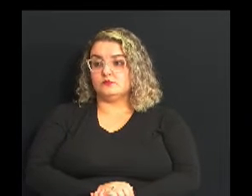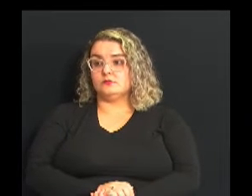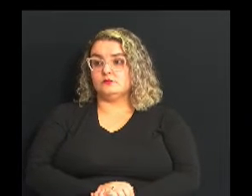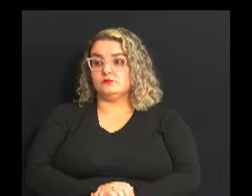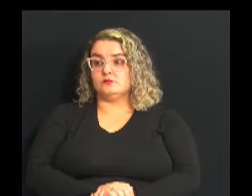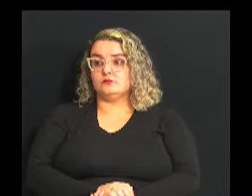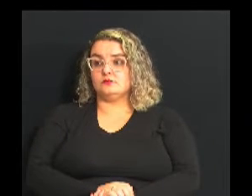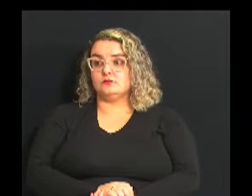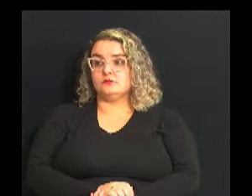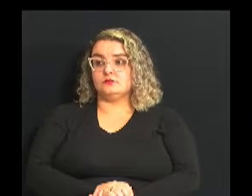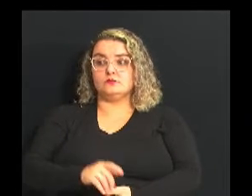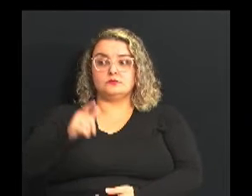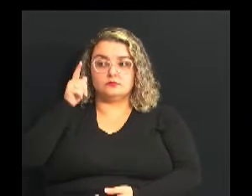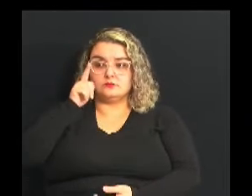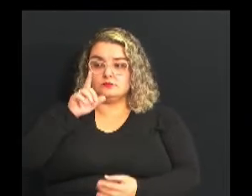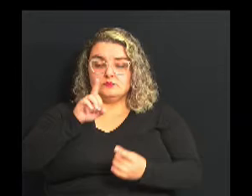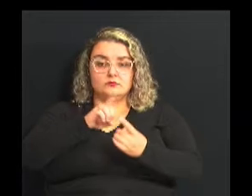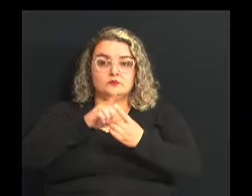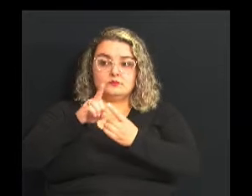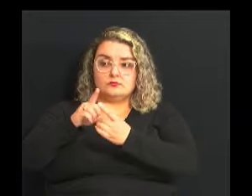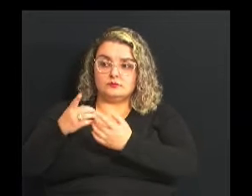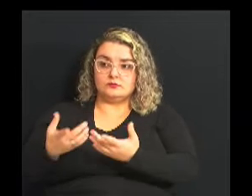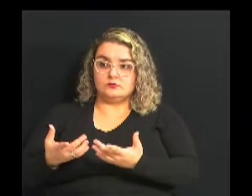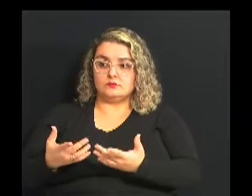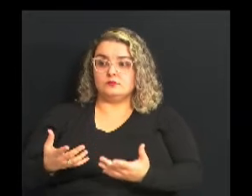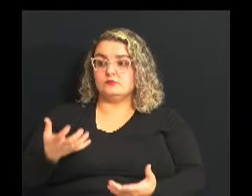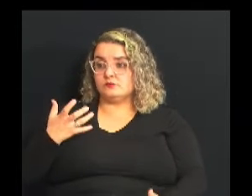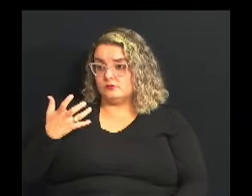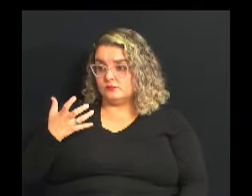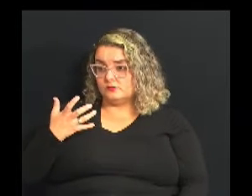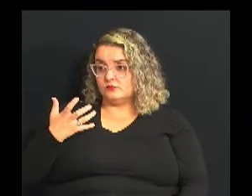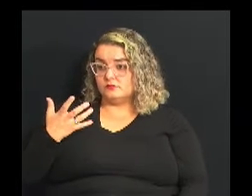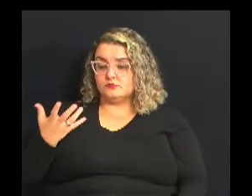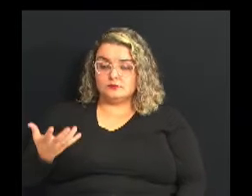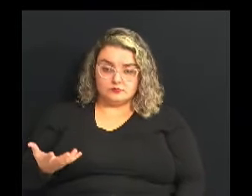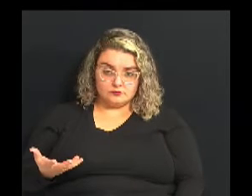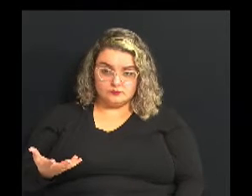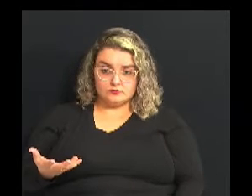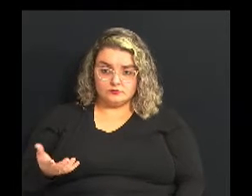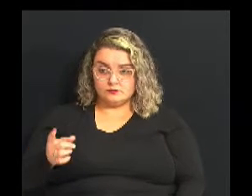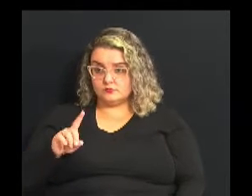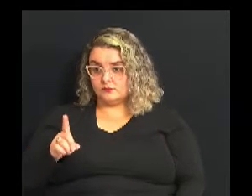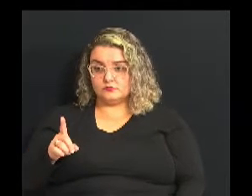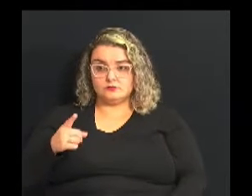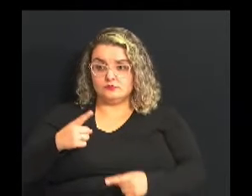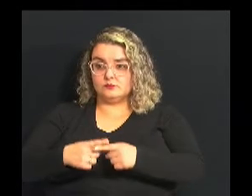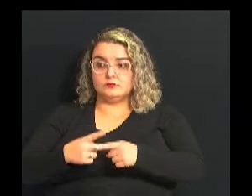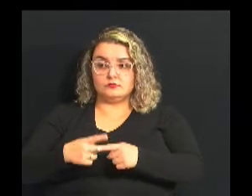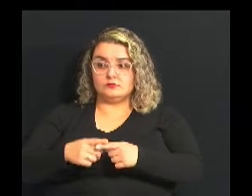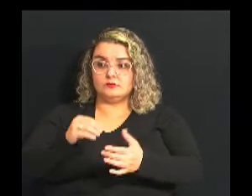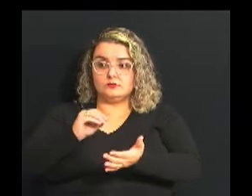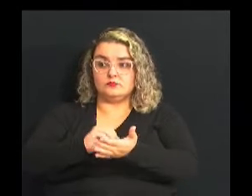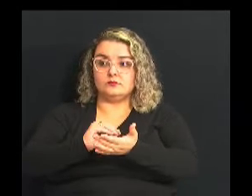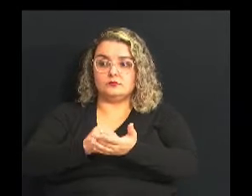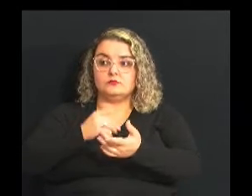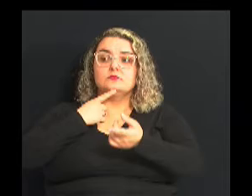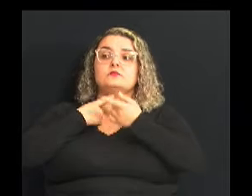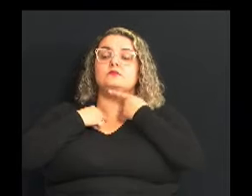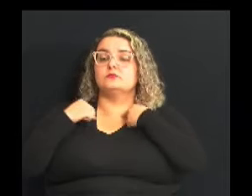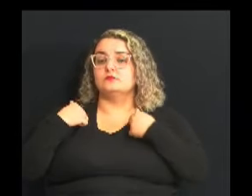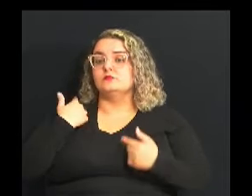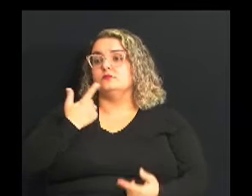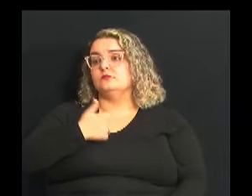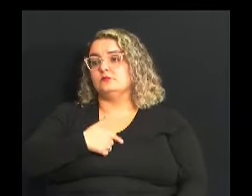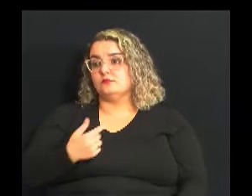conseguirmos atender o usuário final da maneira que ele gostaria, mas não por falta de desejo nosso, né? Mas por falta de